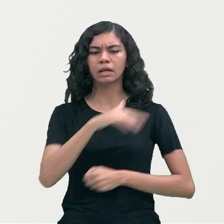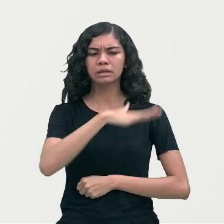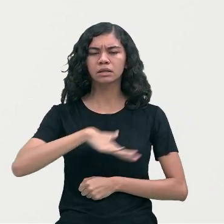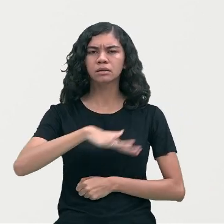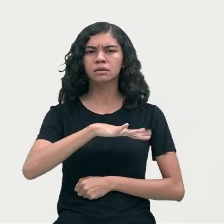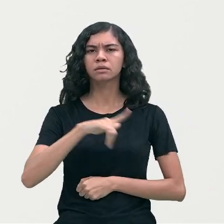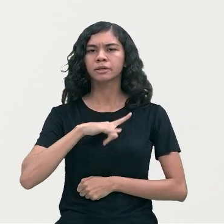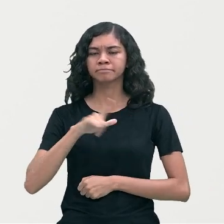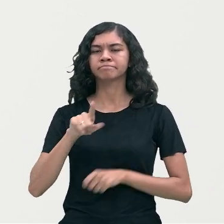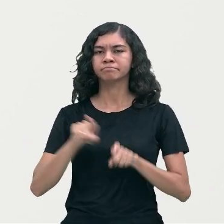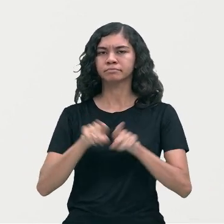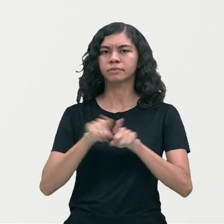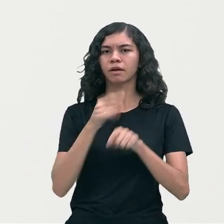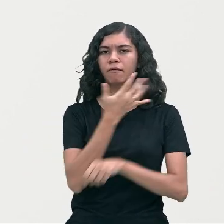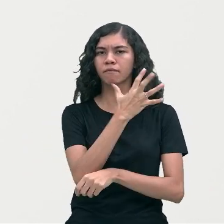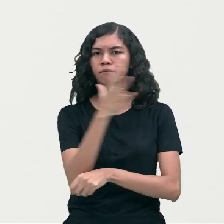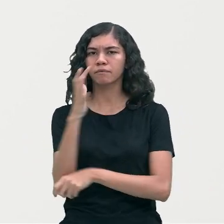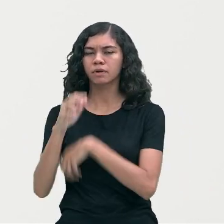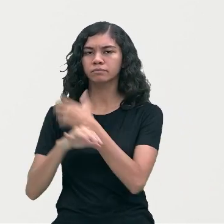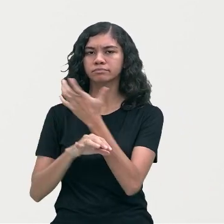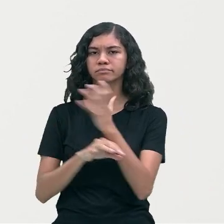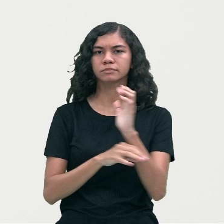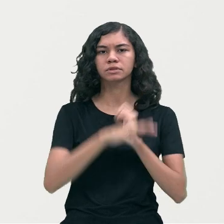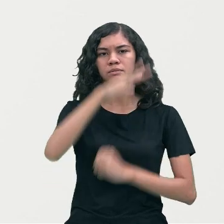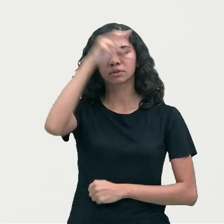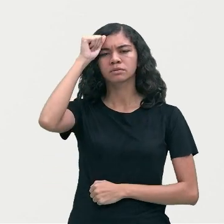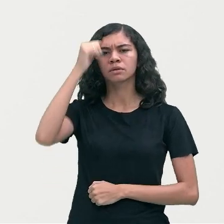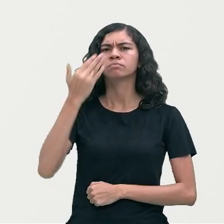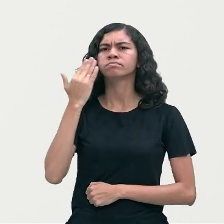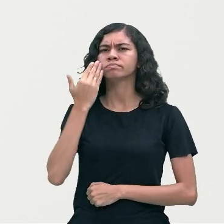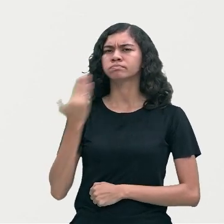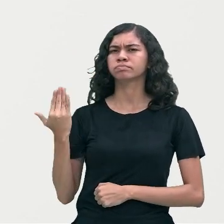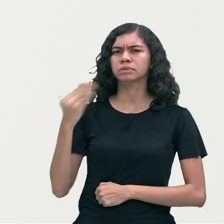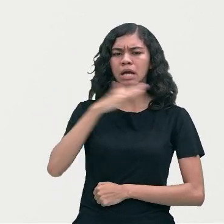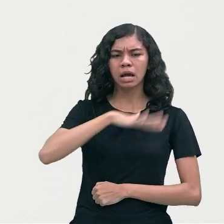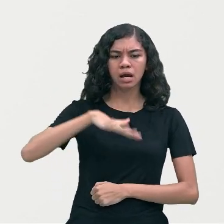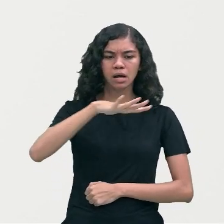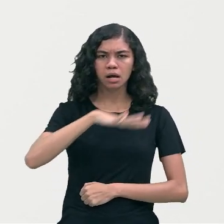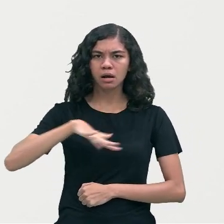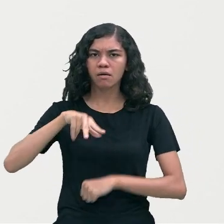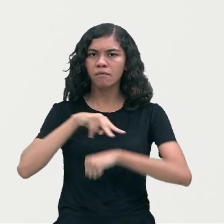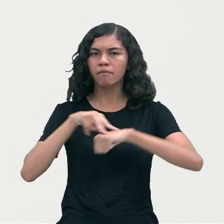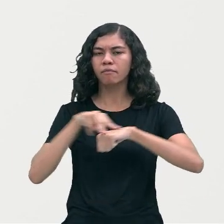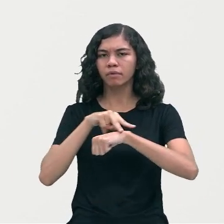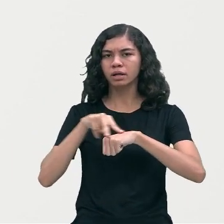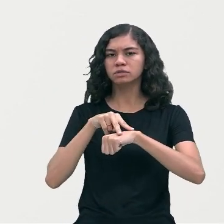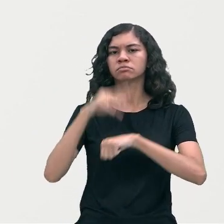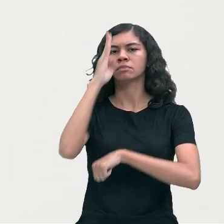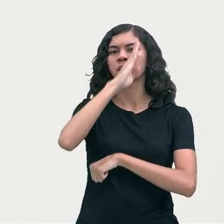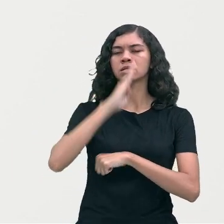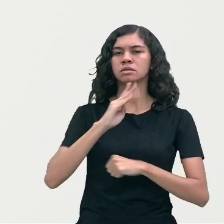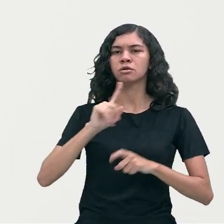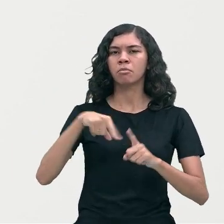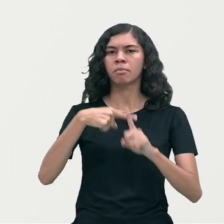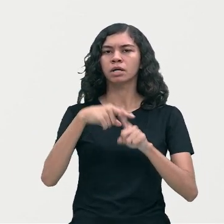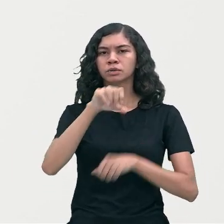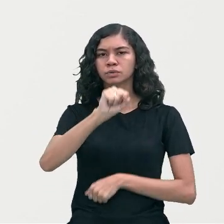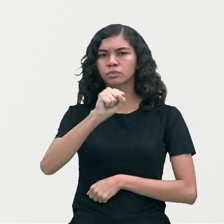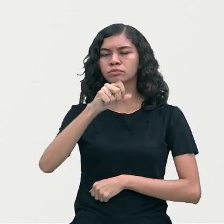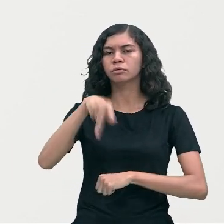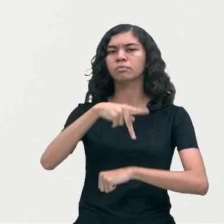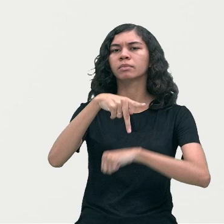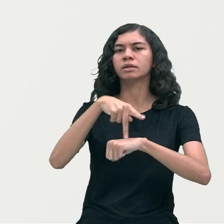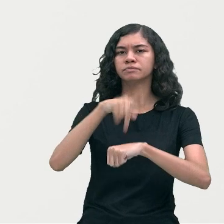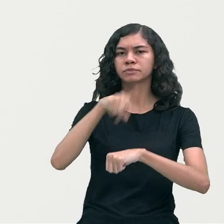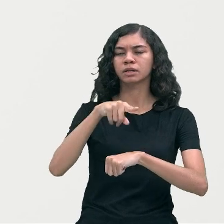da floresta amazônica. Então, tudo isso em verde que vocês observam, o Brasil, junto com esses mais 8 países, é